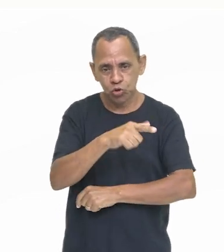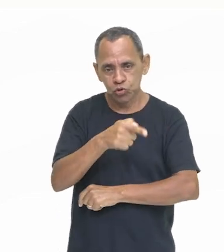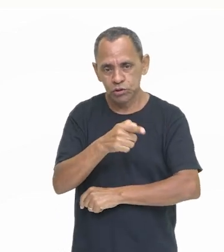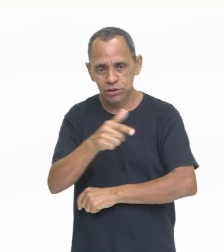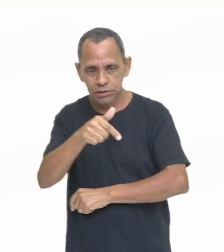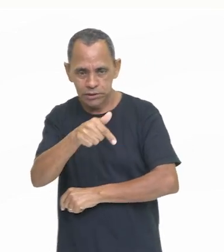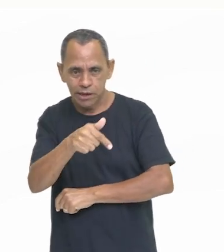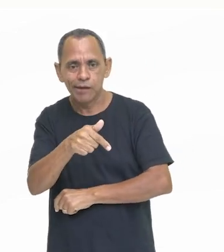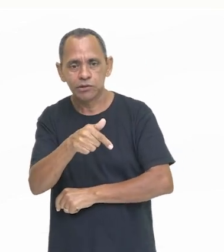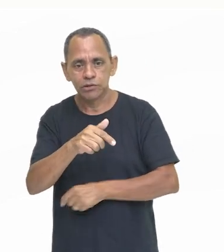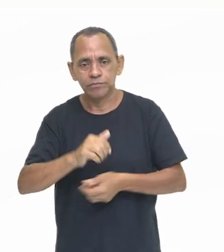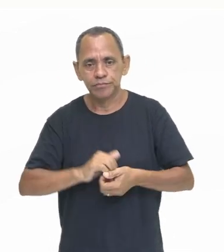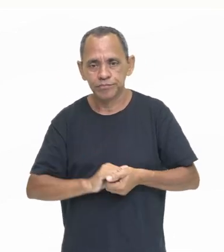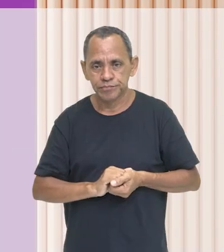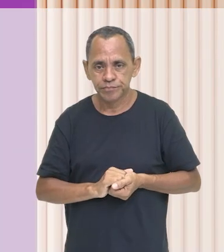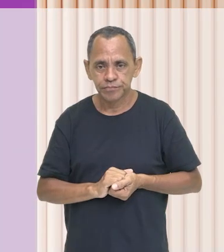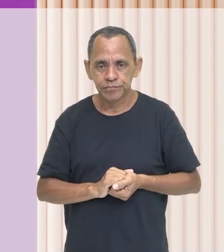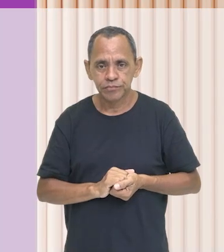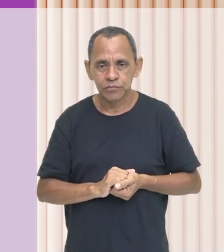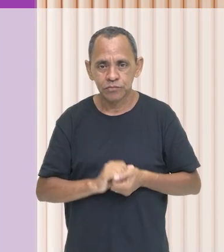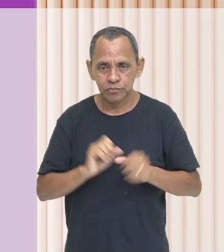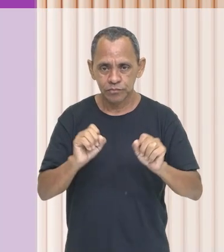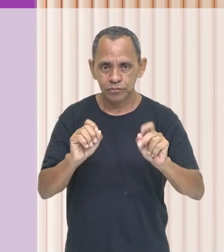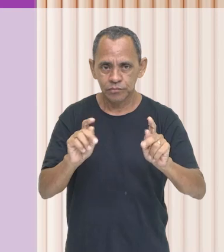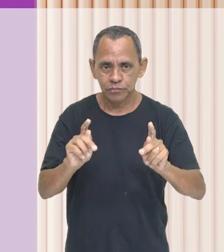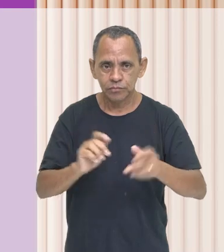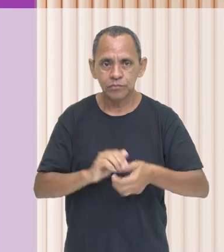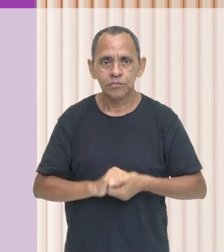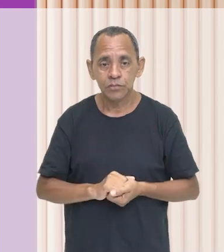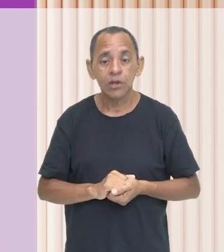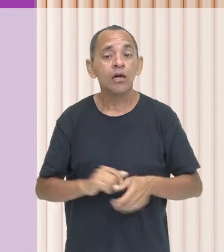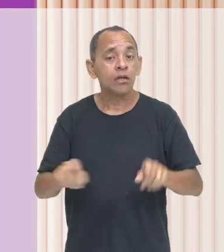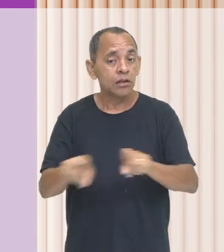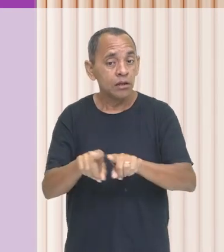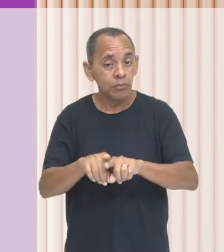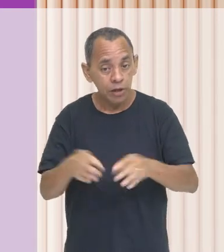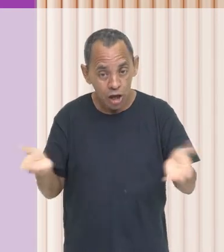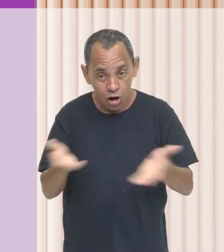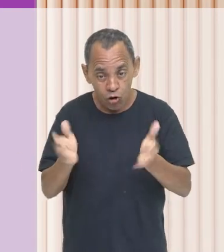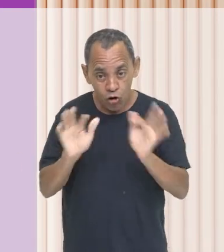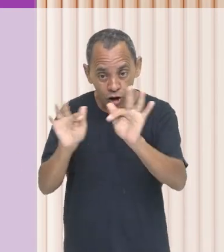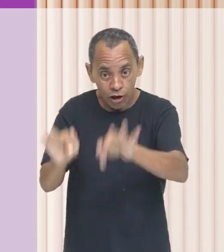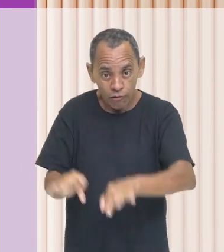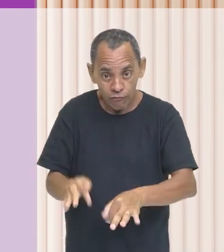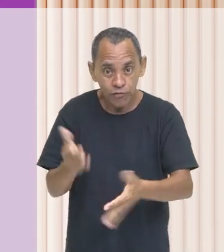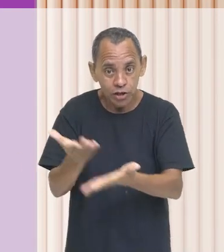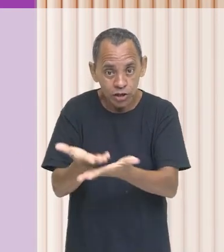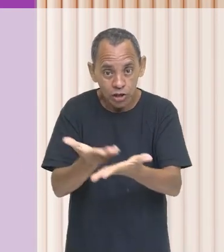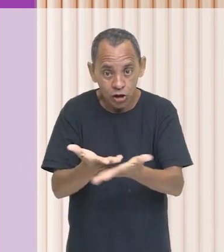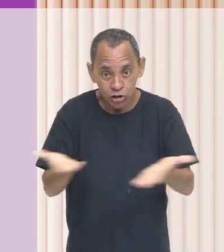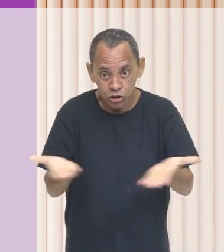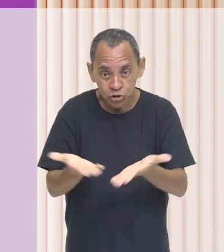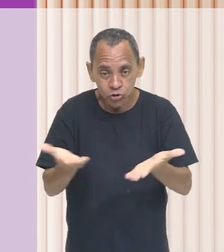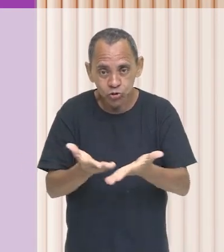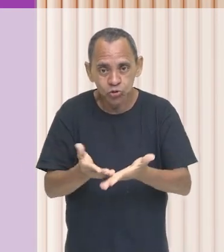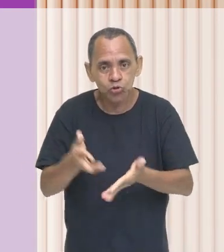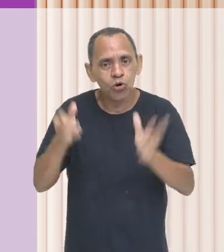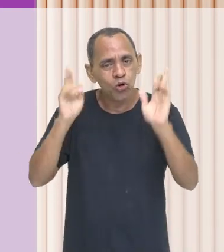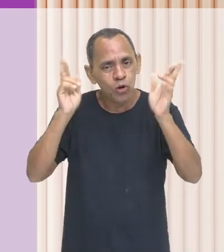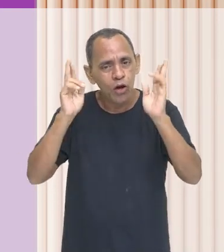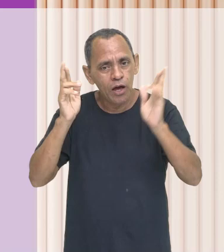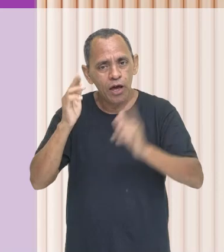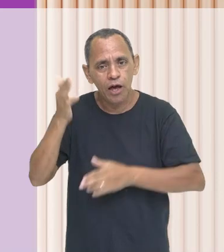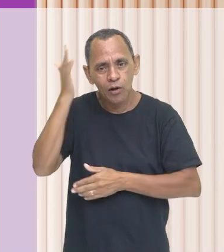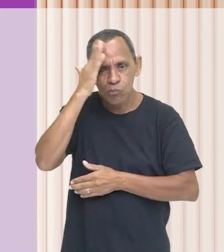aberto e 7 fechado. Tá bom? E dessa forma, então, chegamos ao final aqui da nossa aula. Espero que você